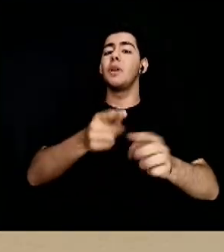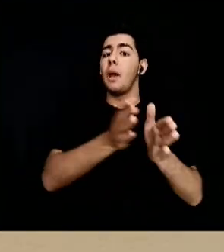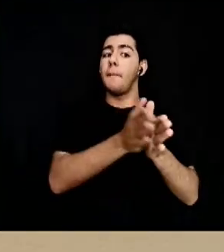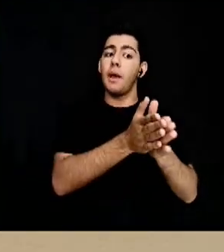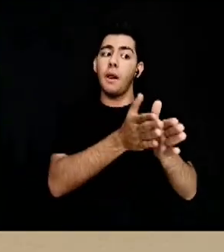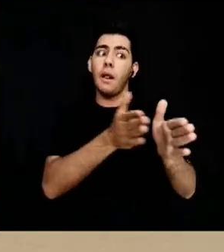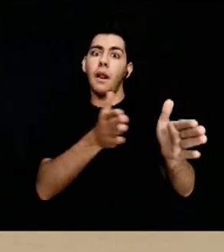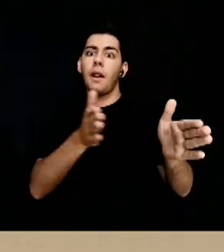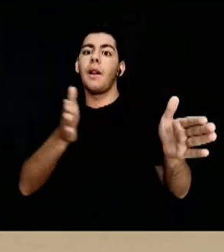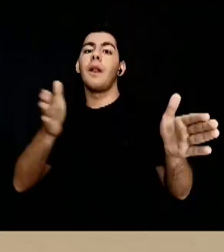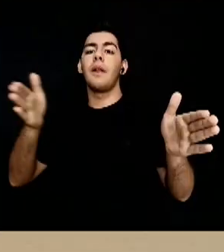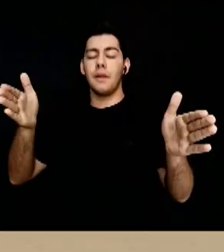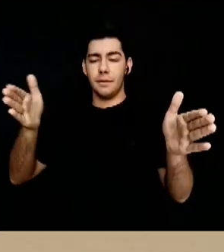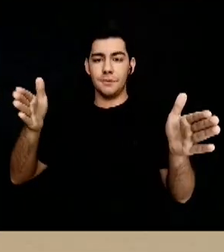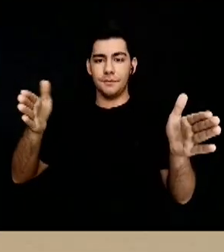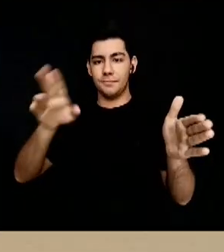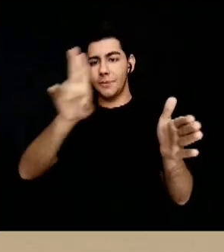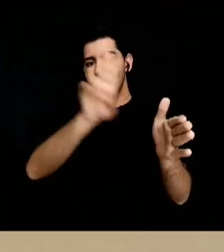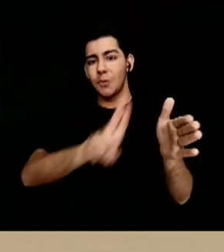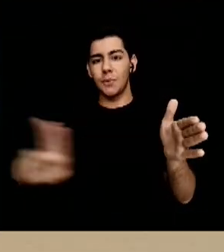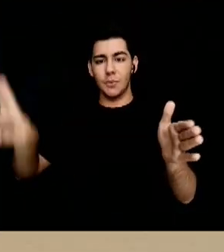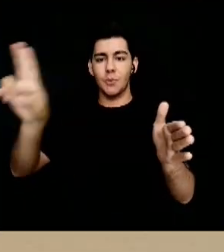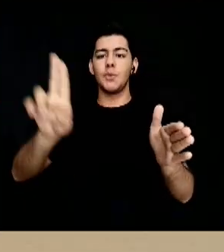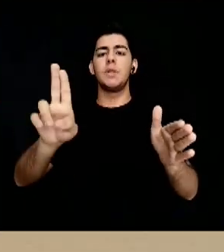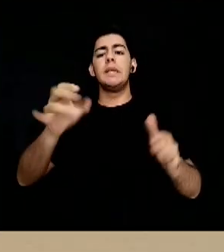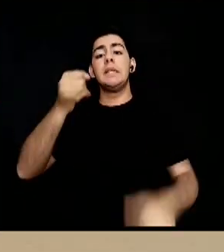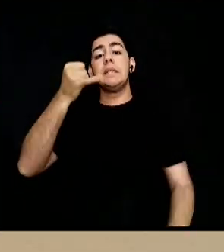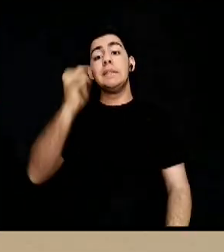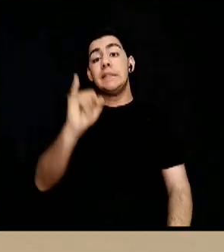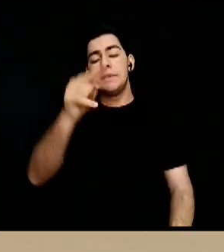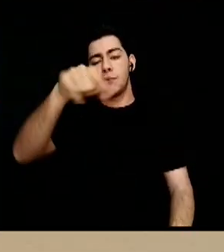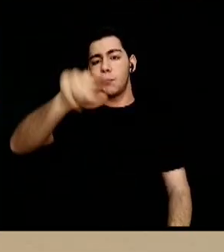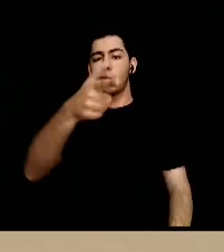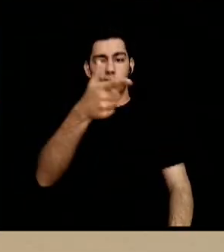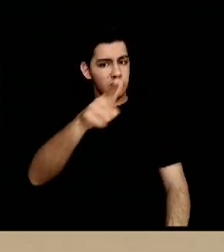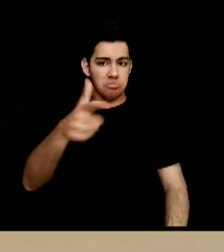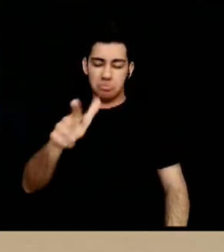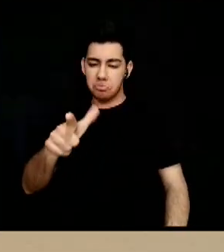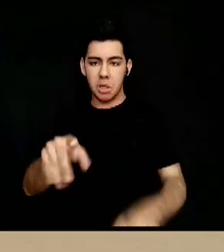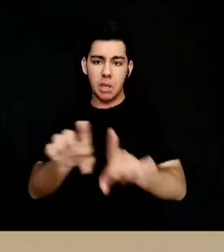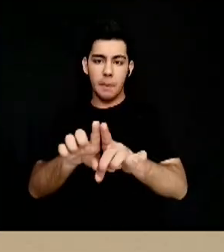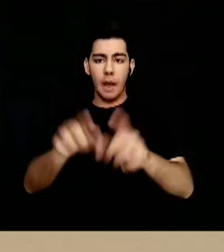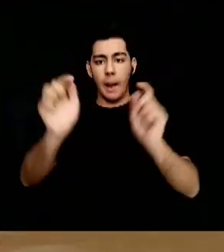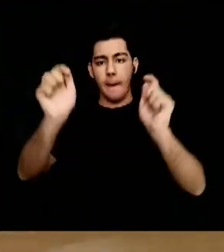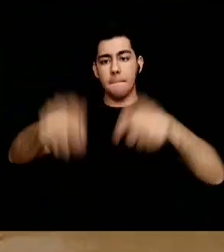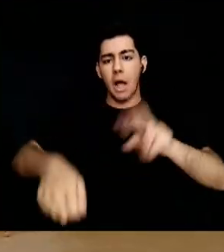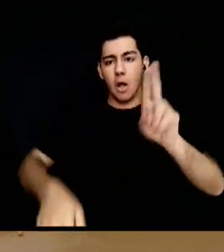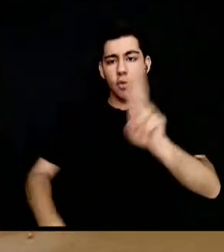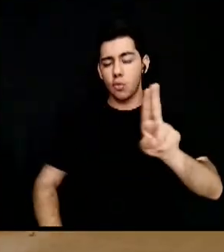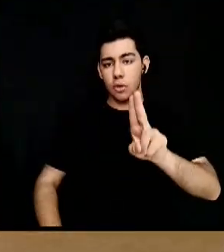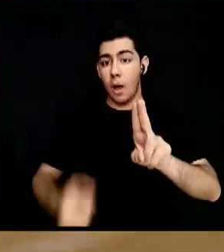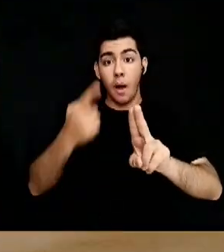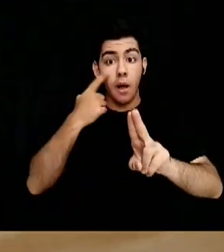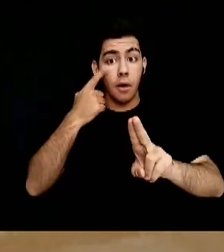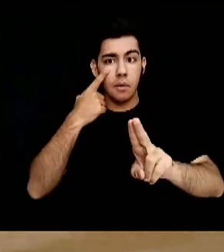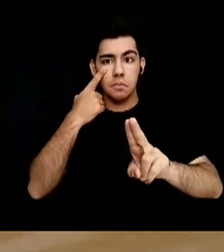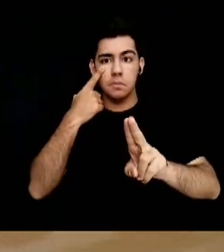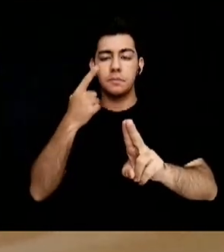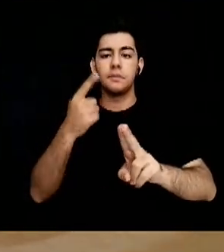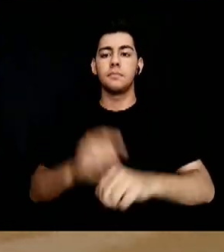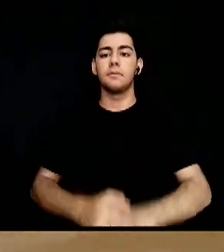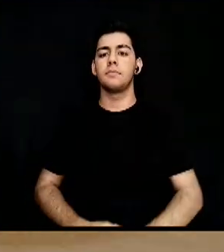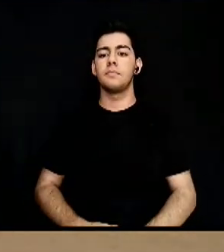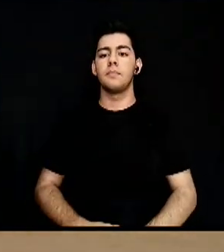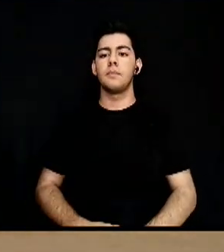usar essa, mas se você não tiver, você pode pegar uma esponjinha. Sabe essas esponjinhas de carro?